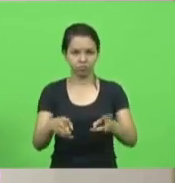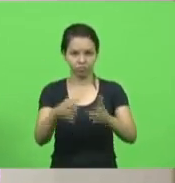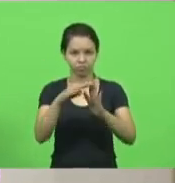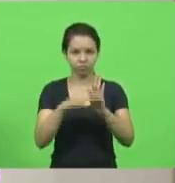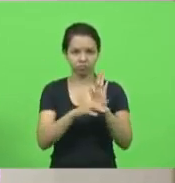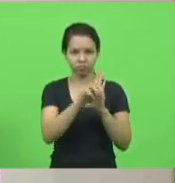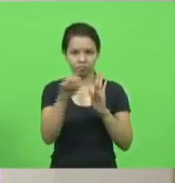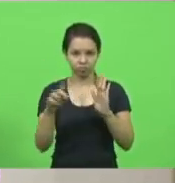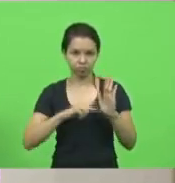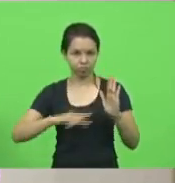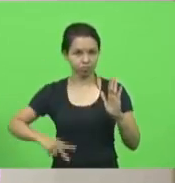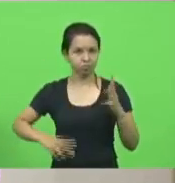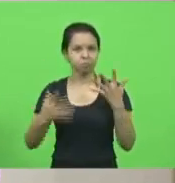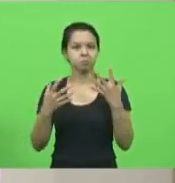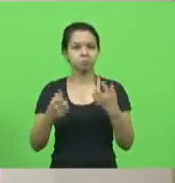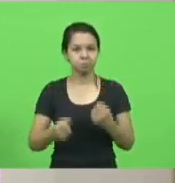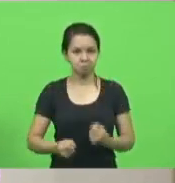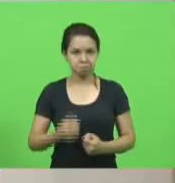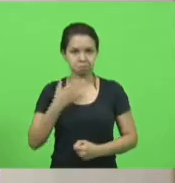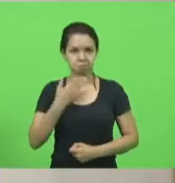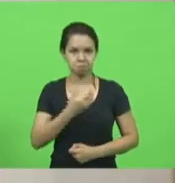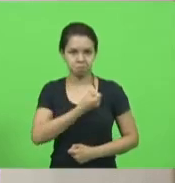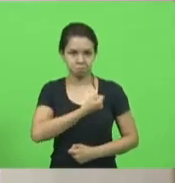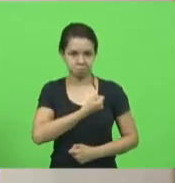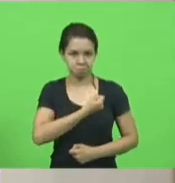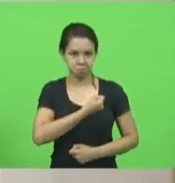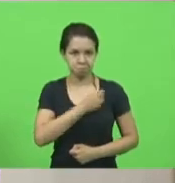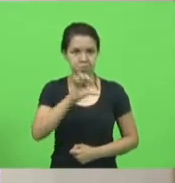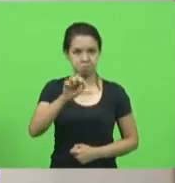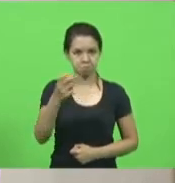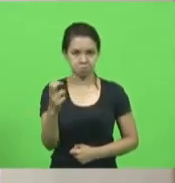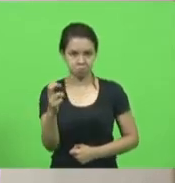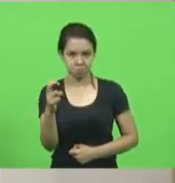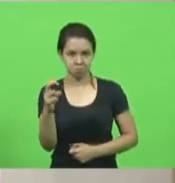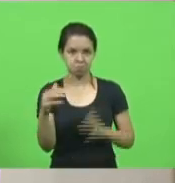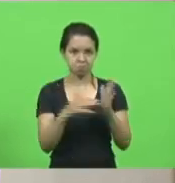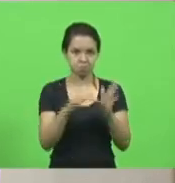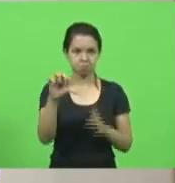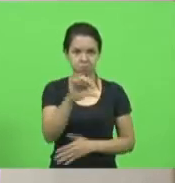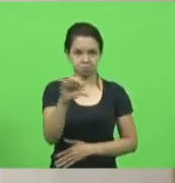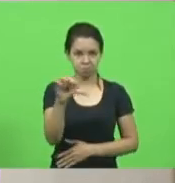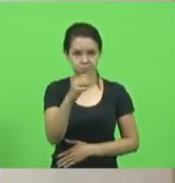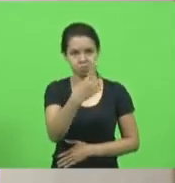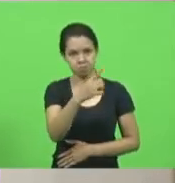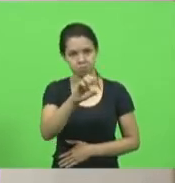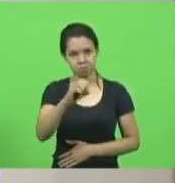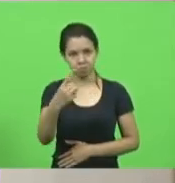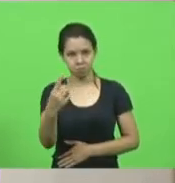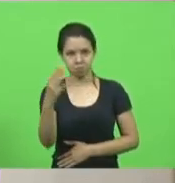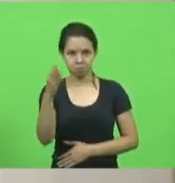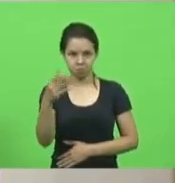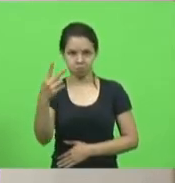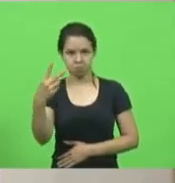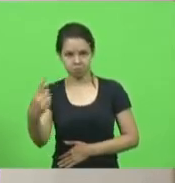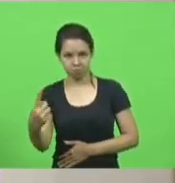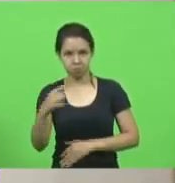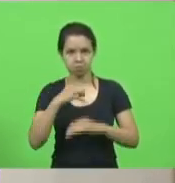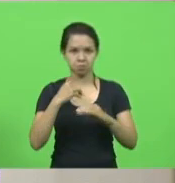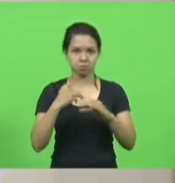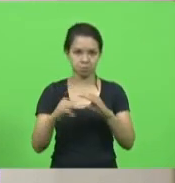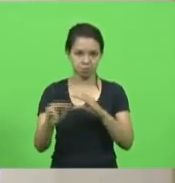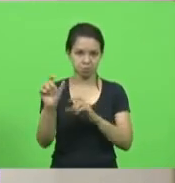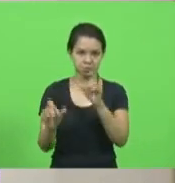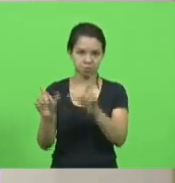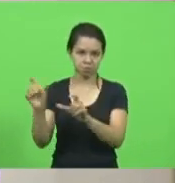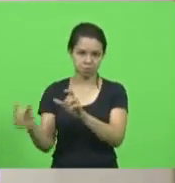presidente deferiu os requerimentos nº 95 a 99 e 101, barra 2021, e comunicou que encaminhará os